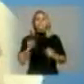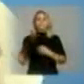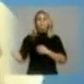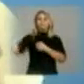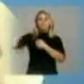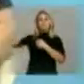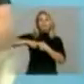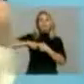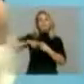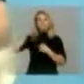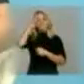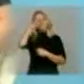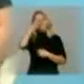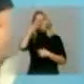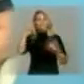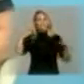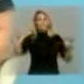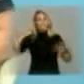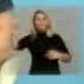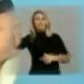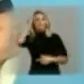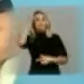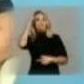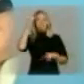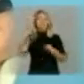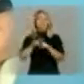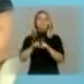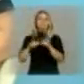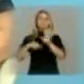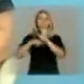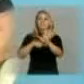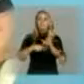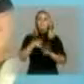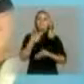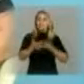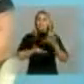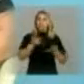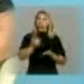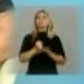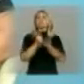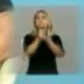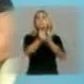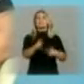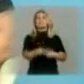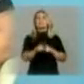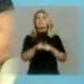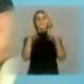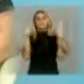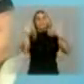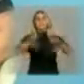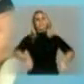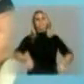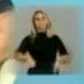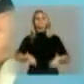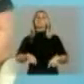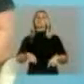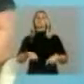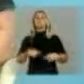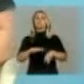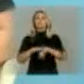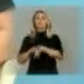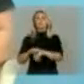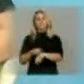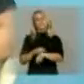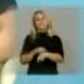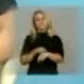história como a da deputada, a história como de outras pessoas que colaboraram com a luta contra a hanseníase, contra o preconceito no país. É preciso